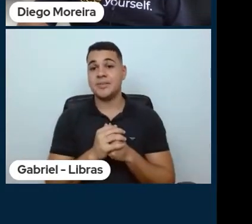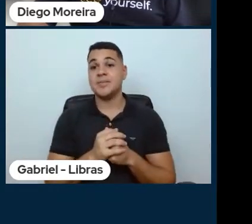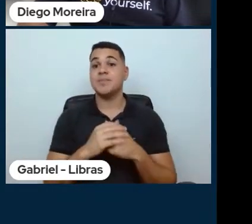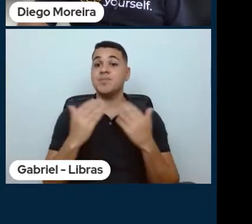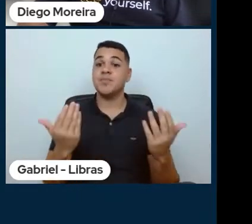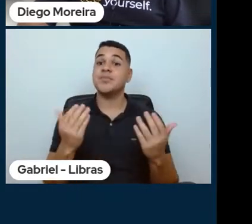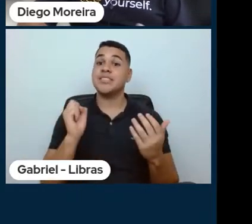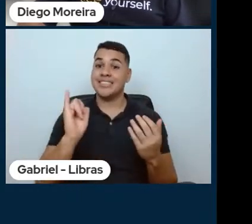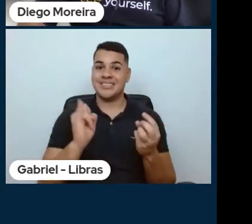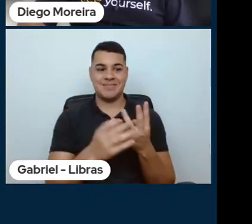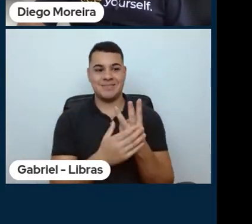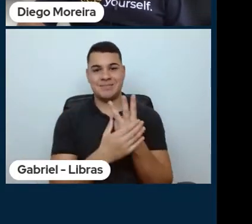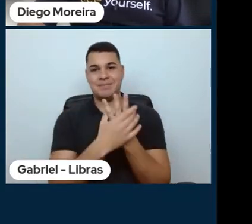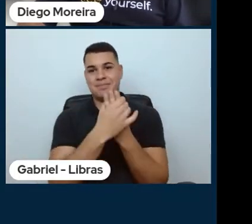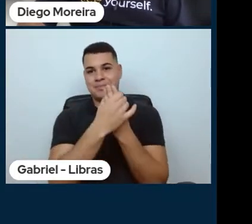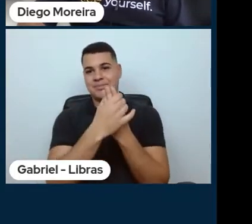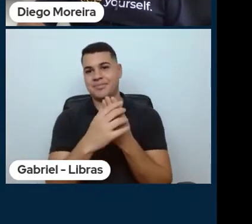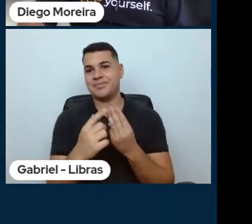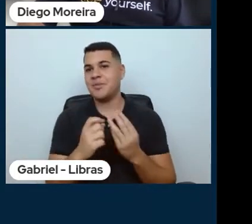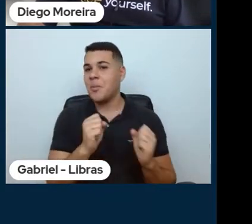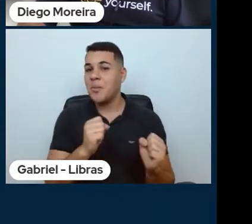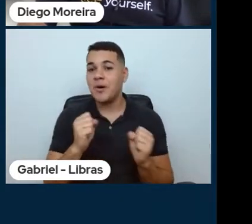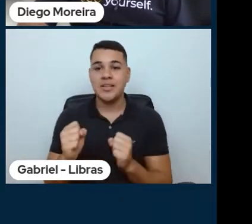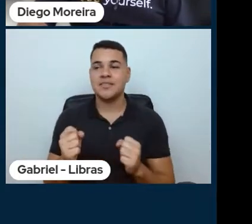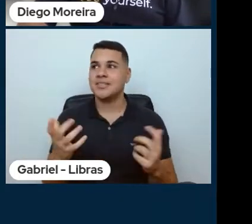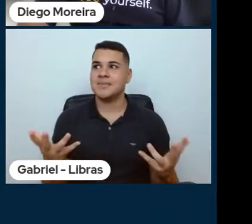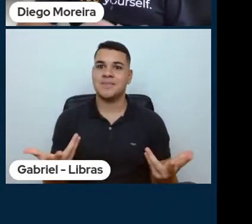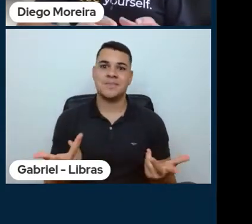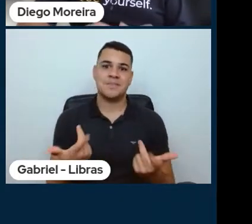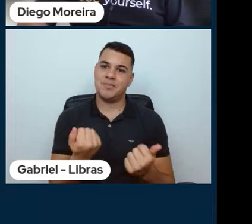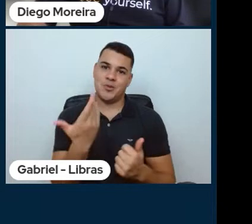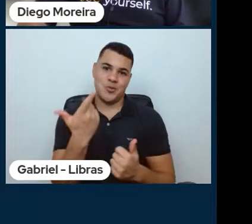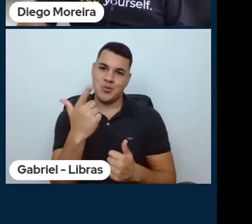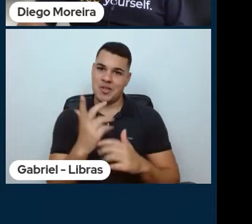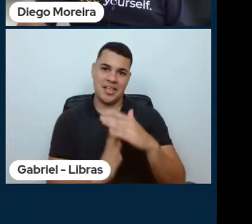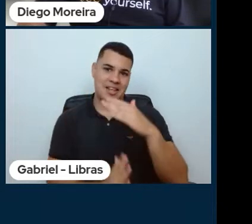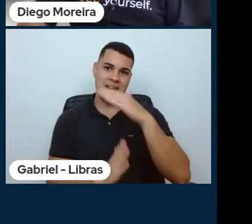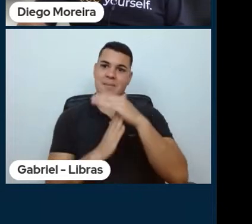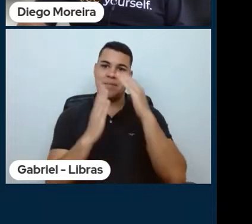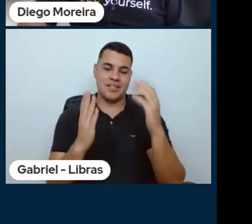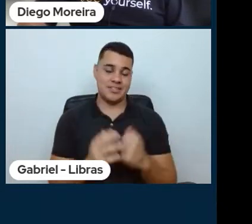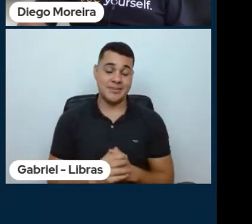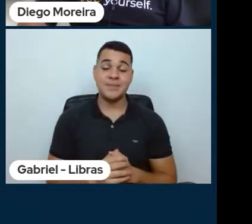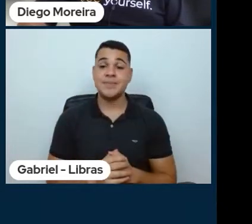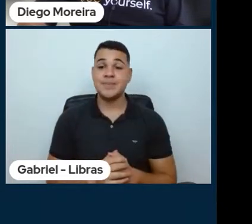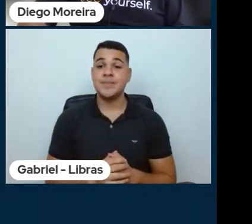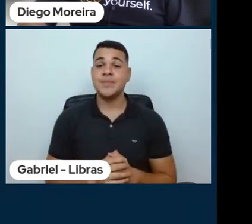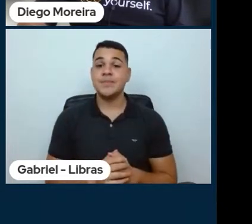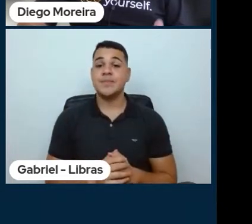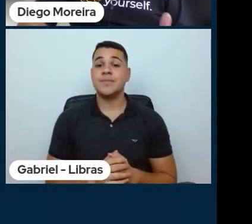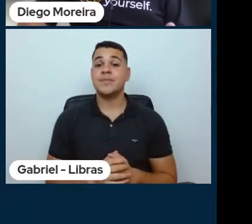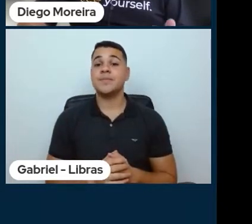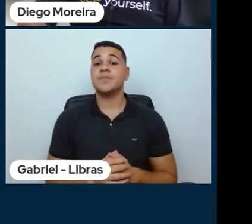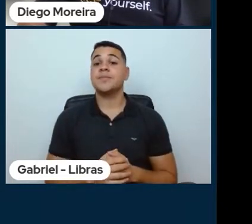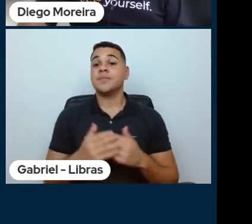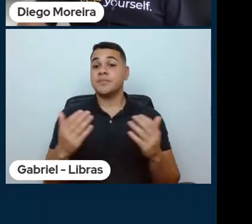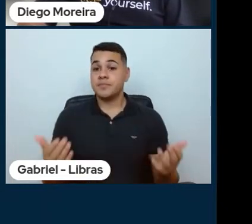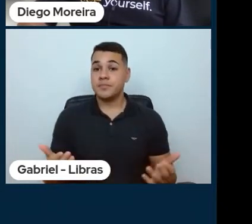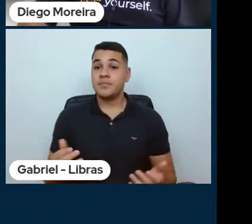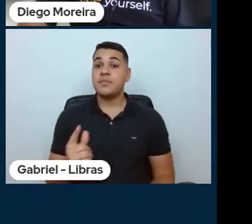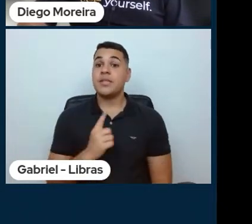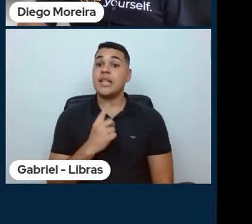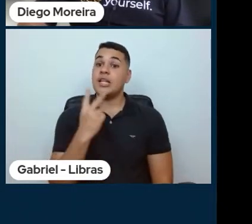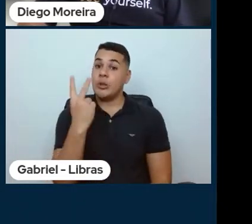soma, o poder fica sem limites. E nessa mesma arquitetura, né, a gente evoluiu para atender 2 aspectos